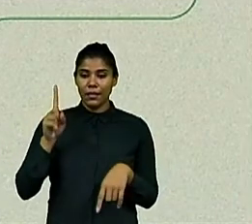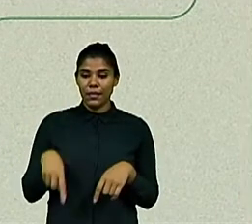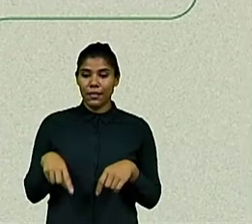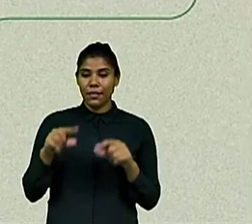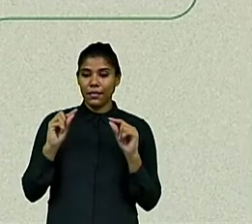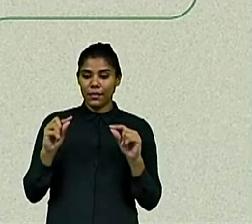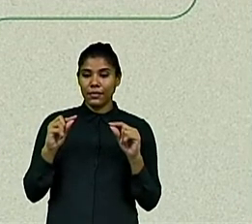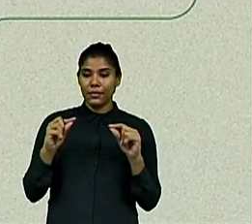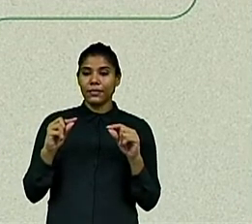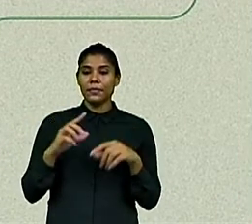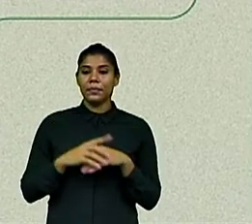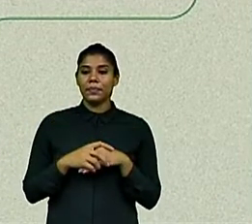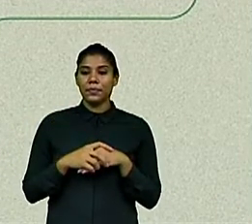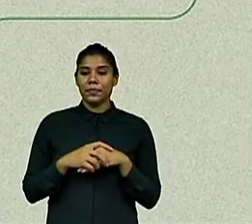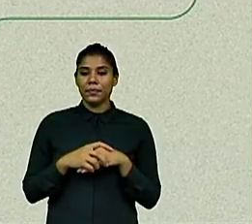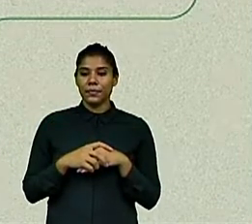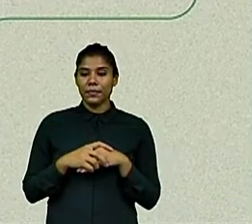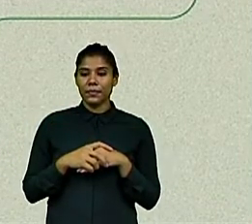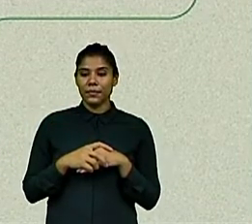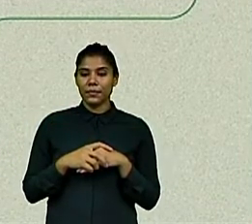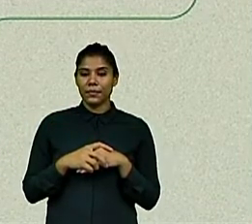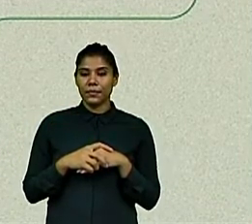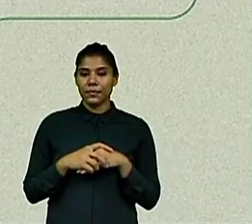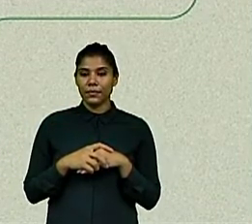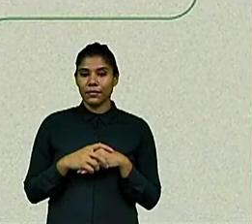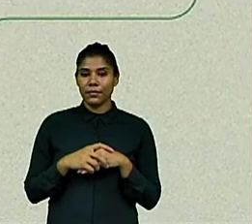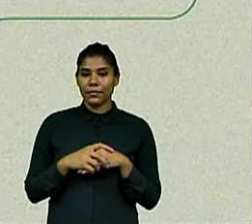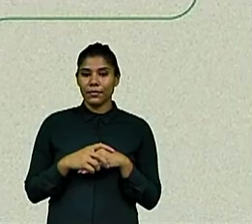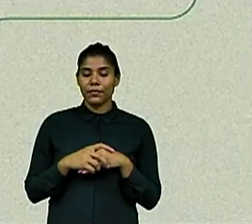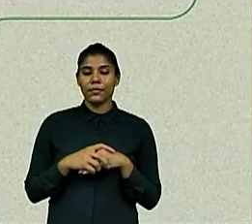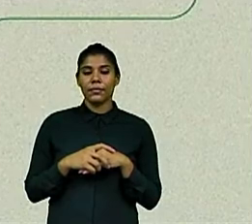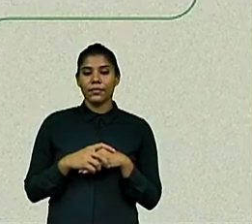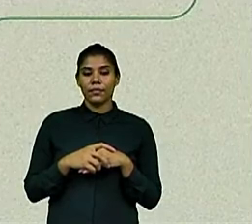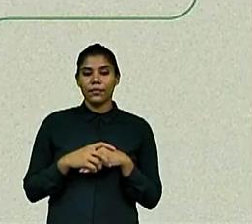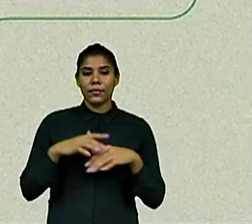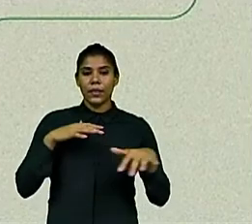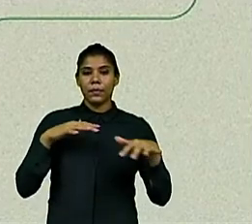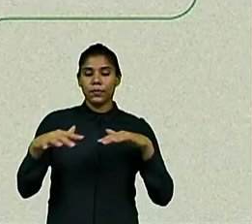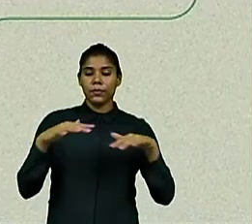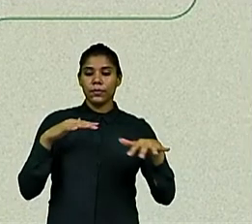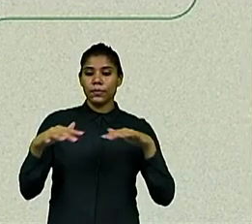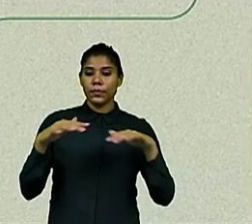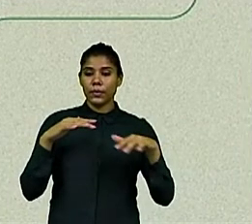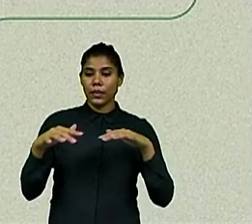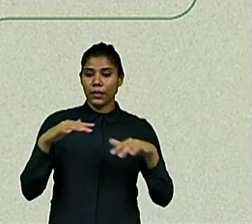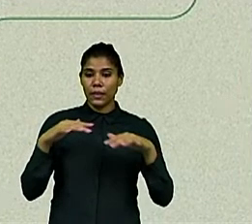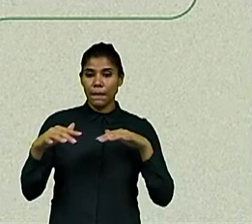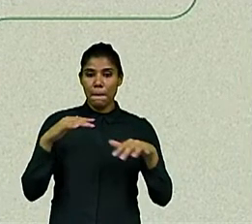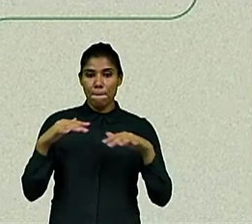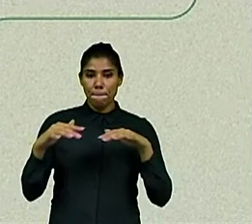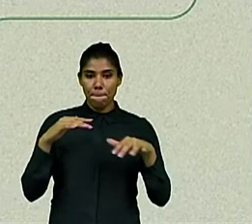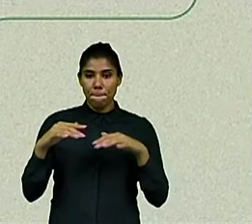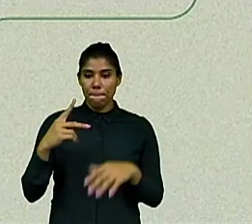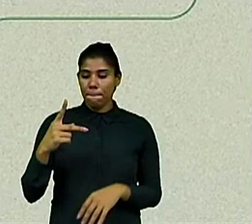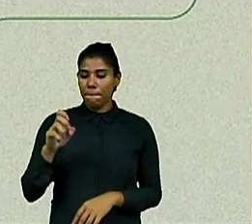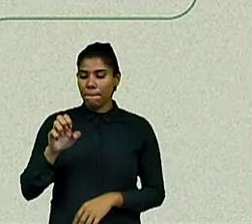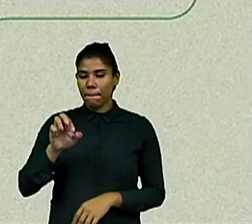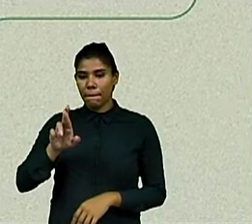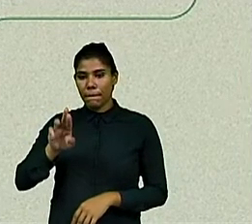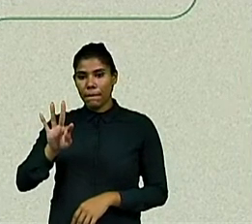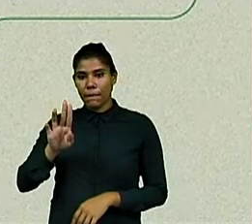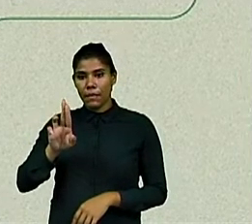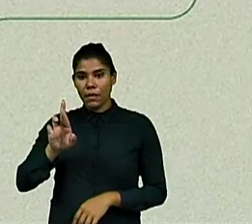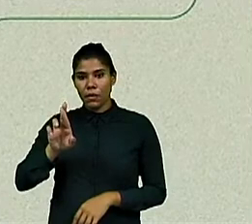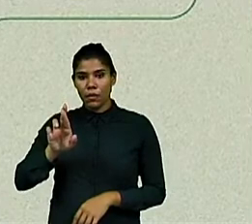que você causou na superfície é uma perturbação e isso eu aperturbação física